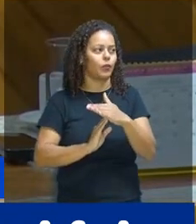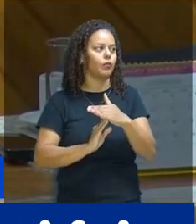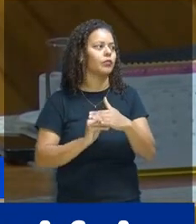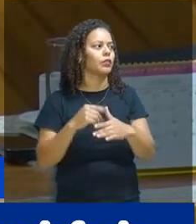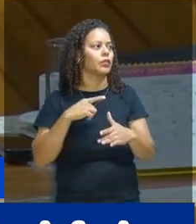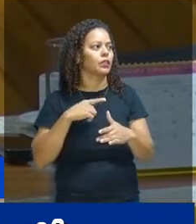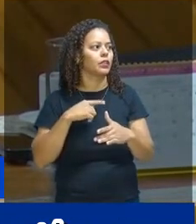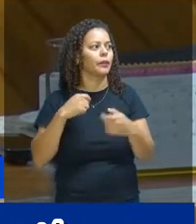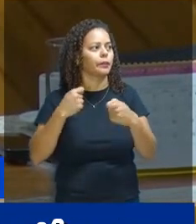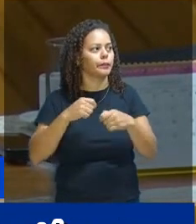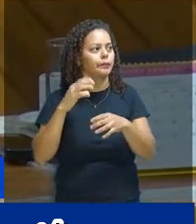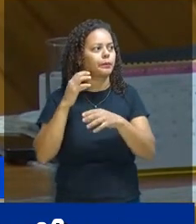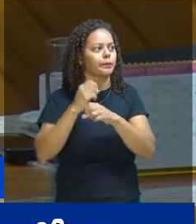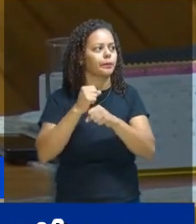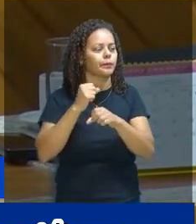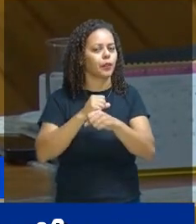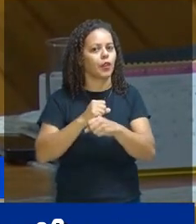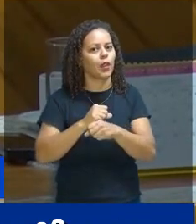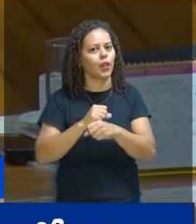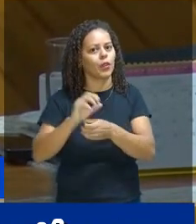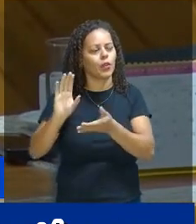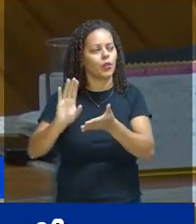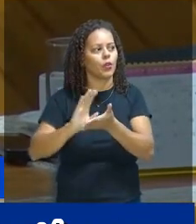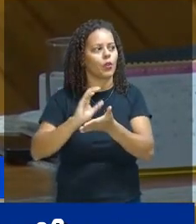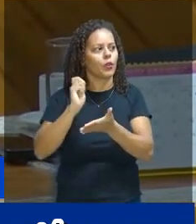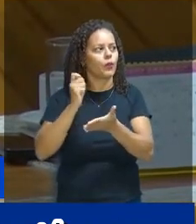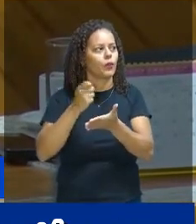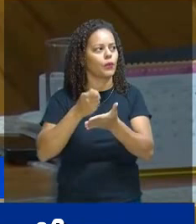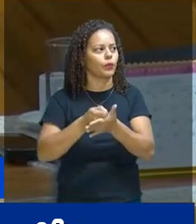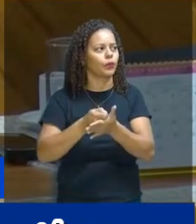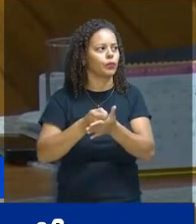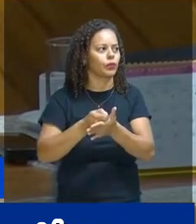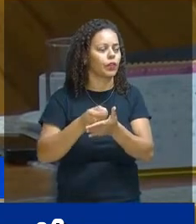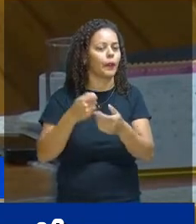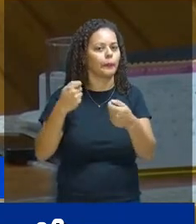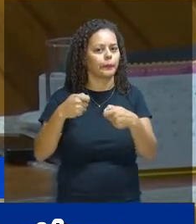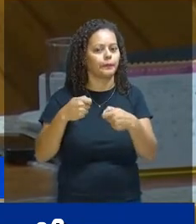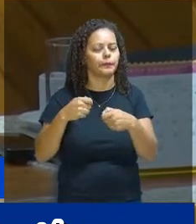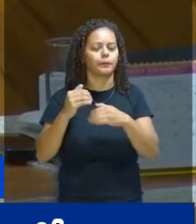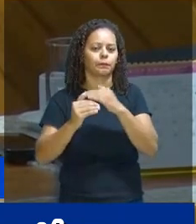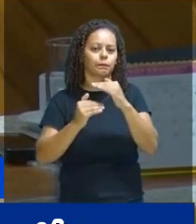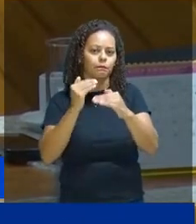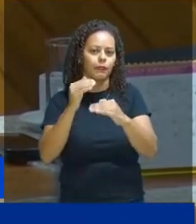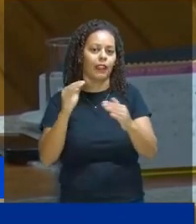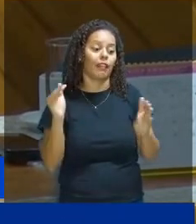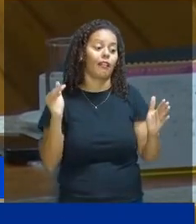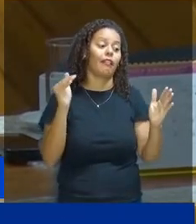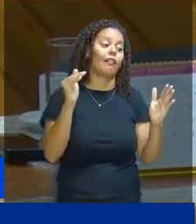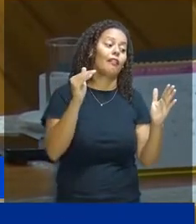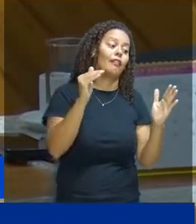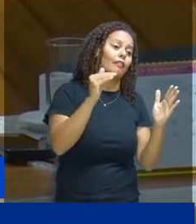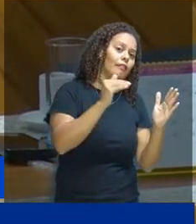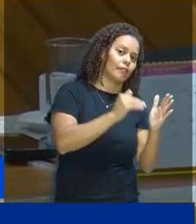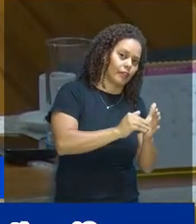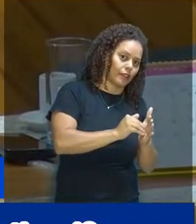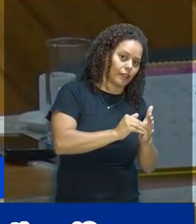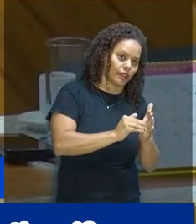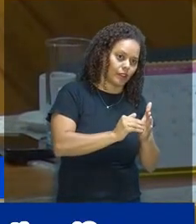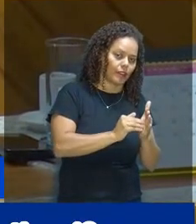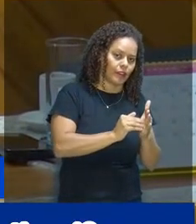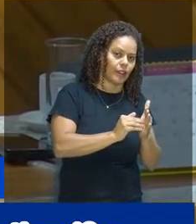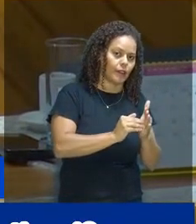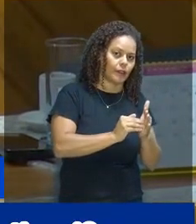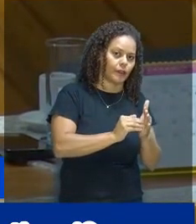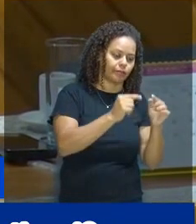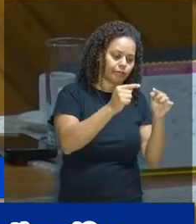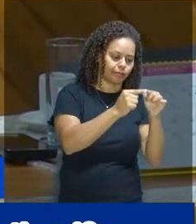partido de suas notas de fundo partidário. Nesse caso, o parcelamento deve se estender até que enquadre